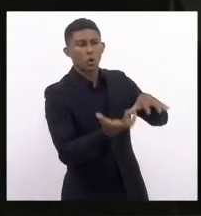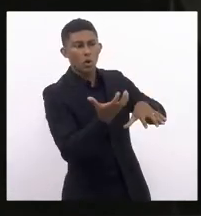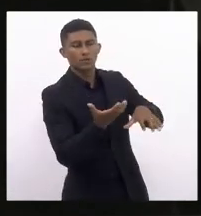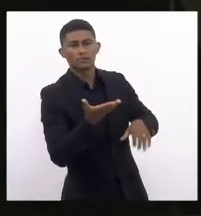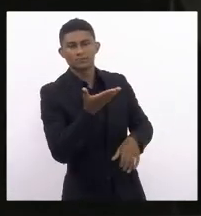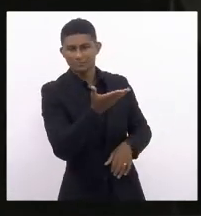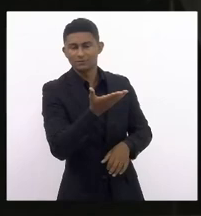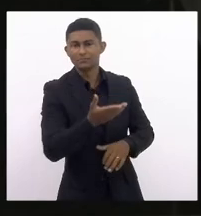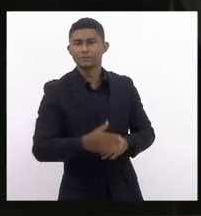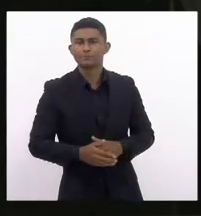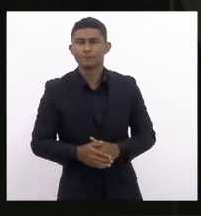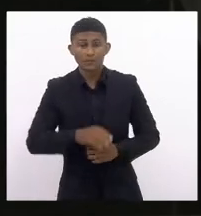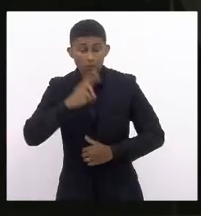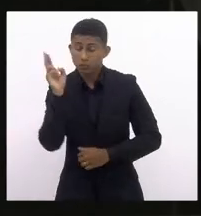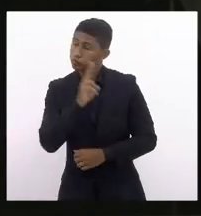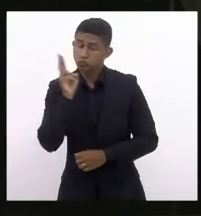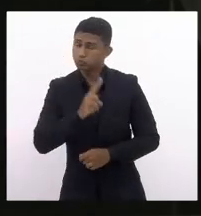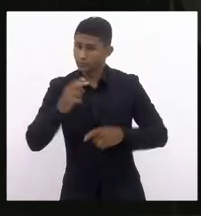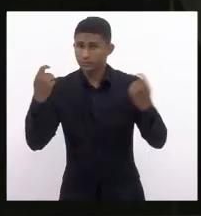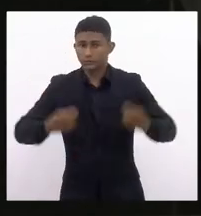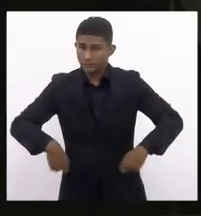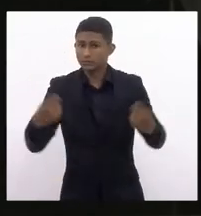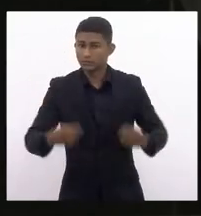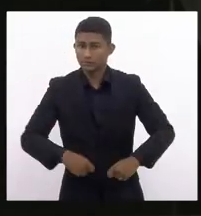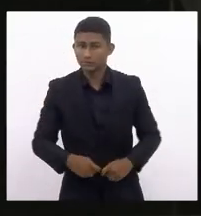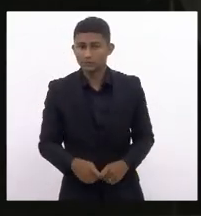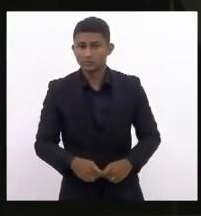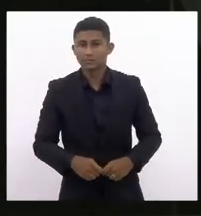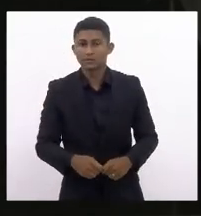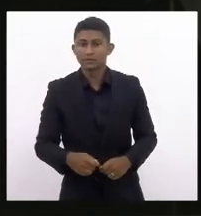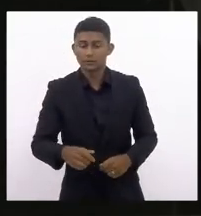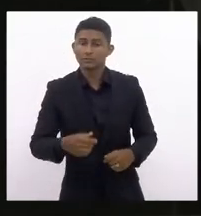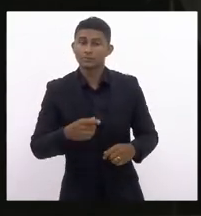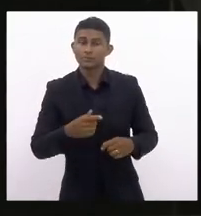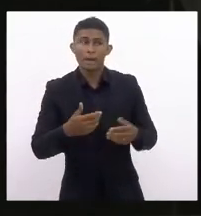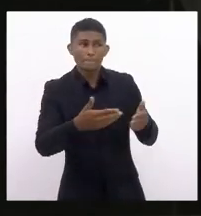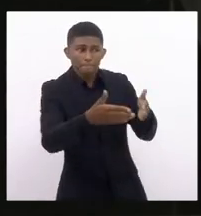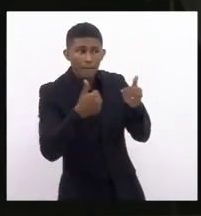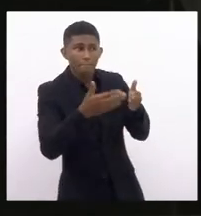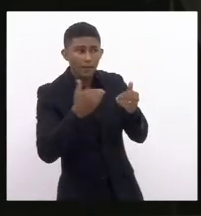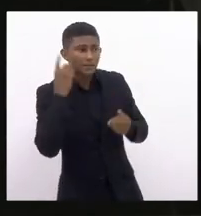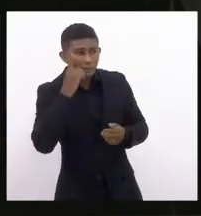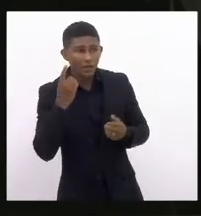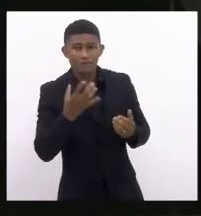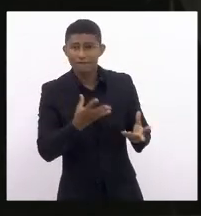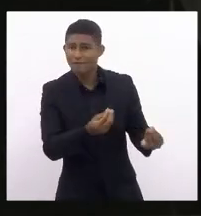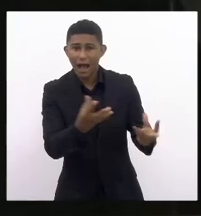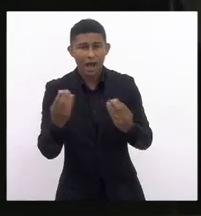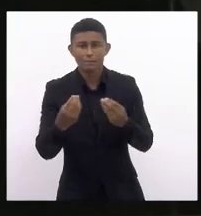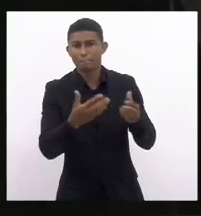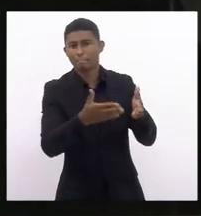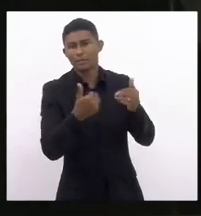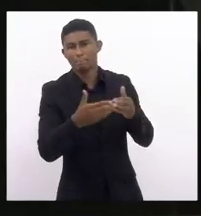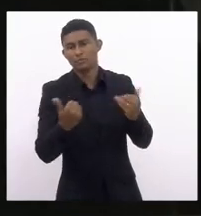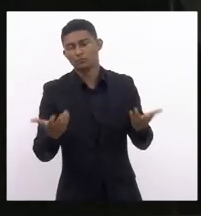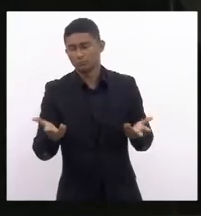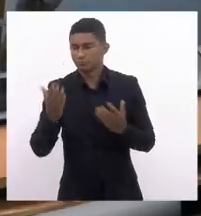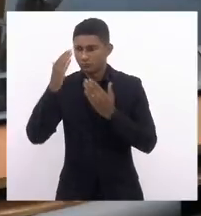Nacional com urgência, como foi solicitado por vários deputados daquela casa. Muito